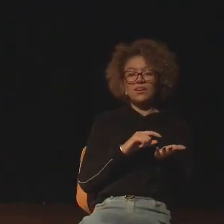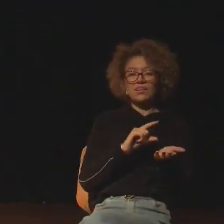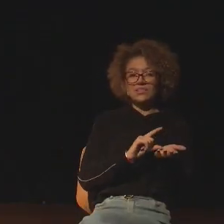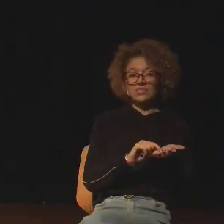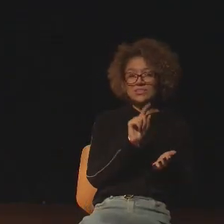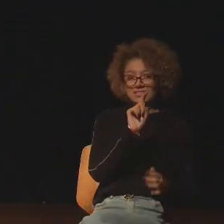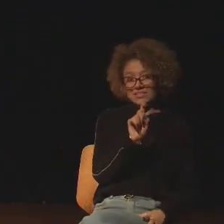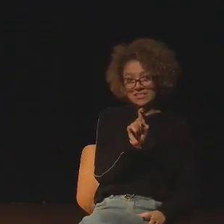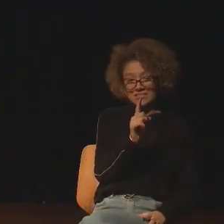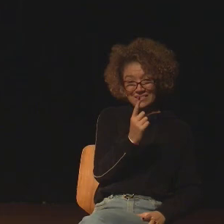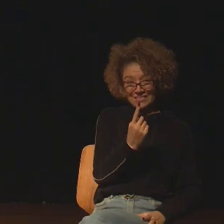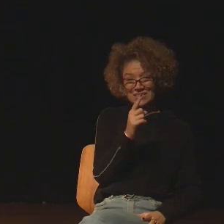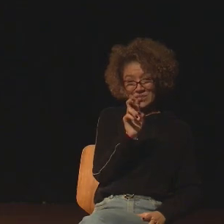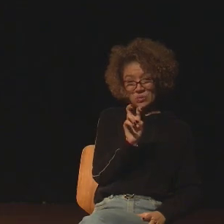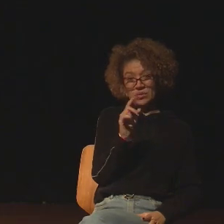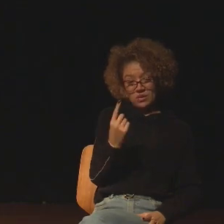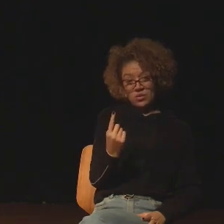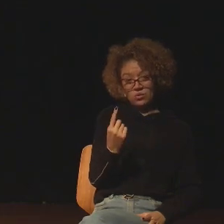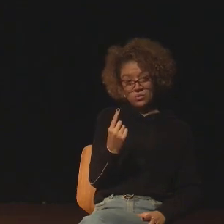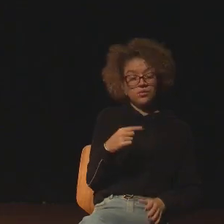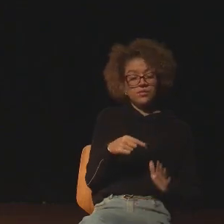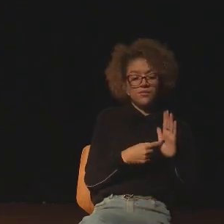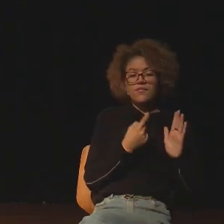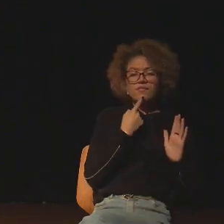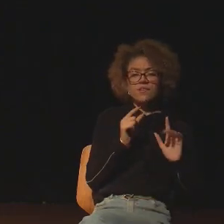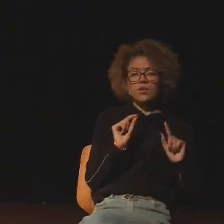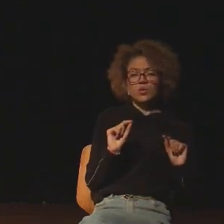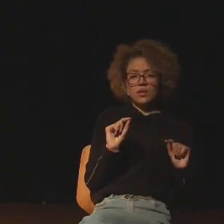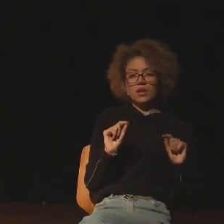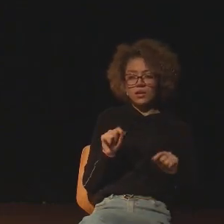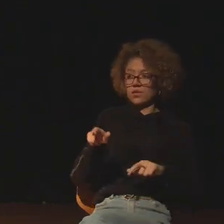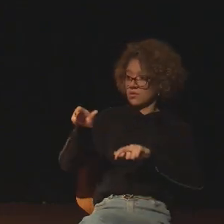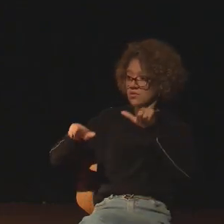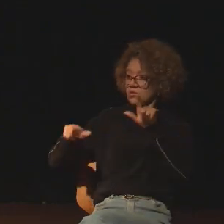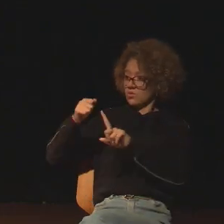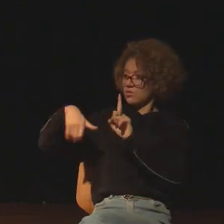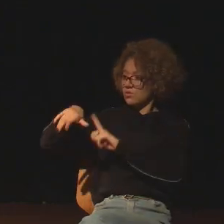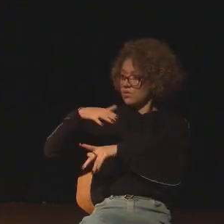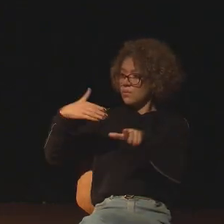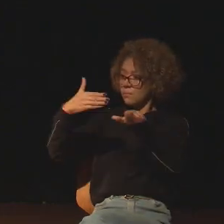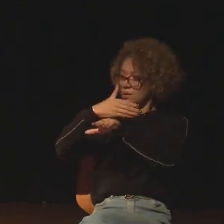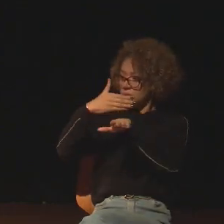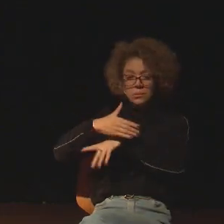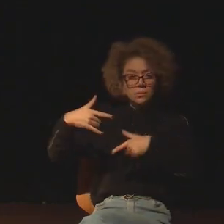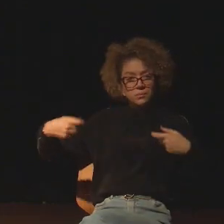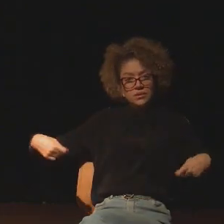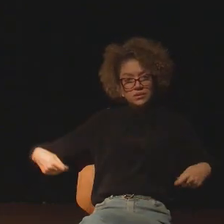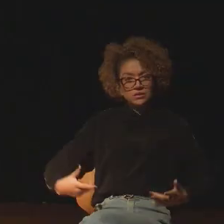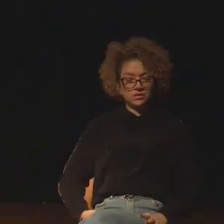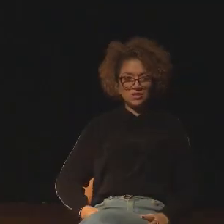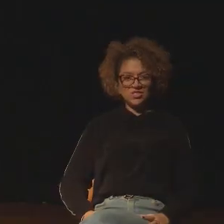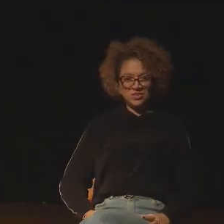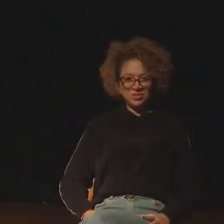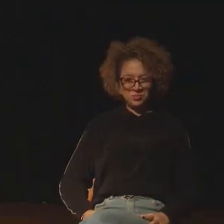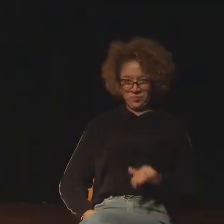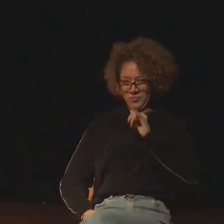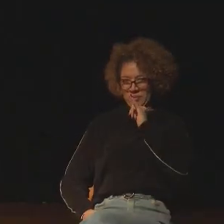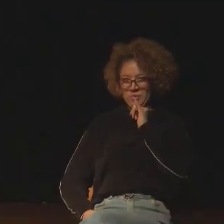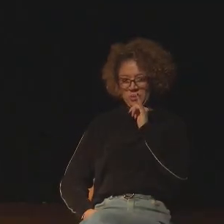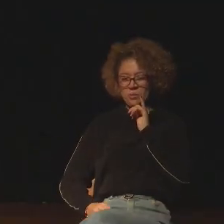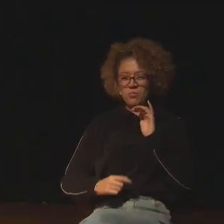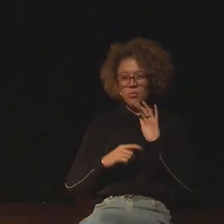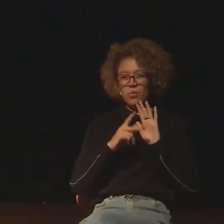a participação social, não apenas a oitiva da população. Nós vimos aqui um